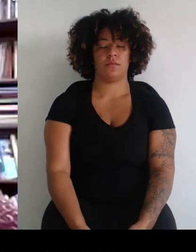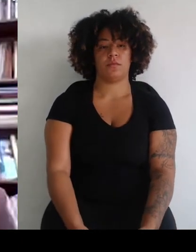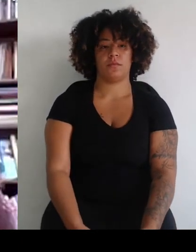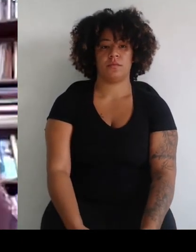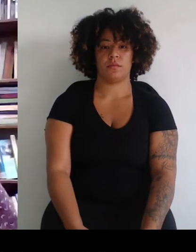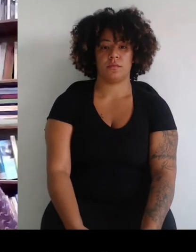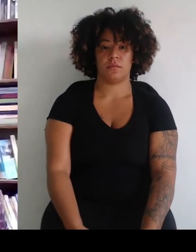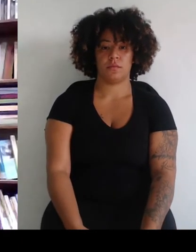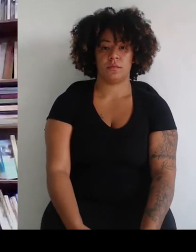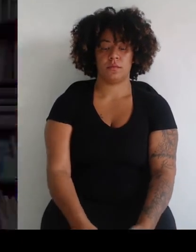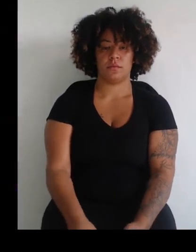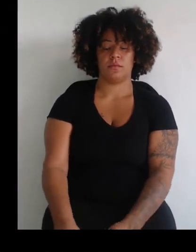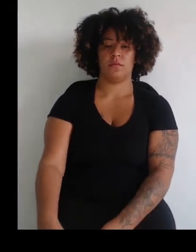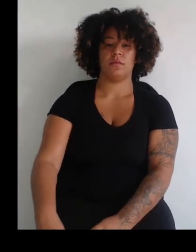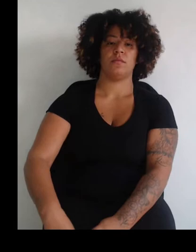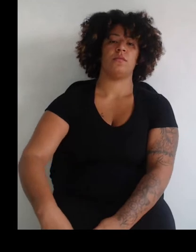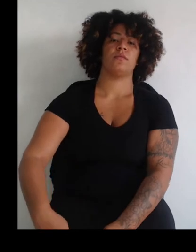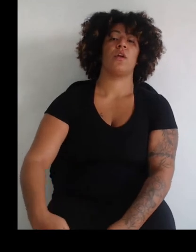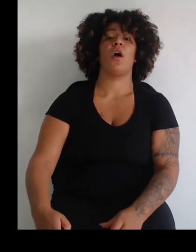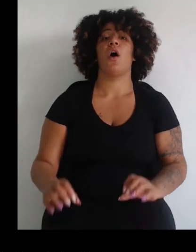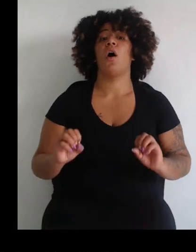O que é isso